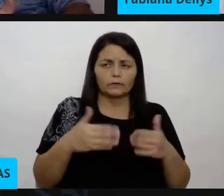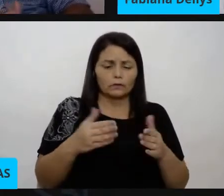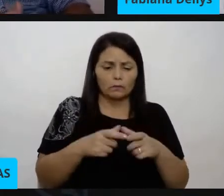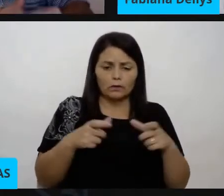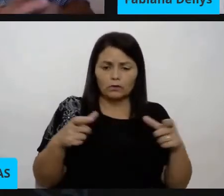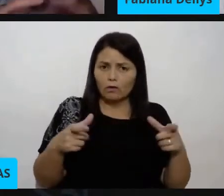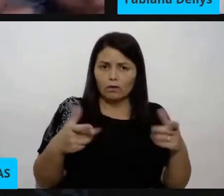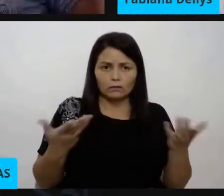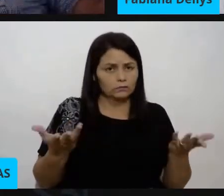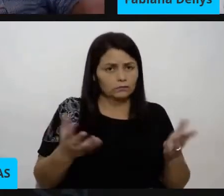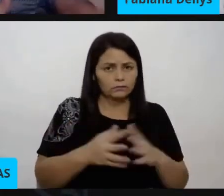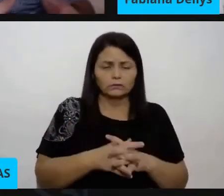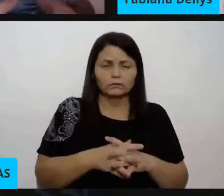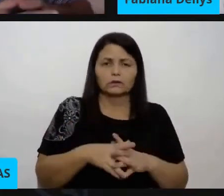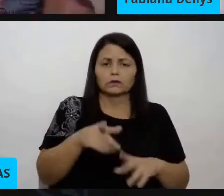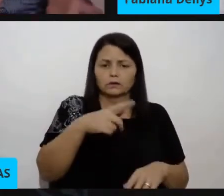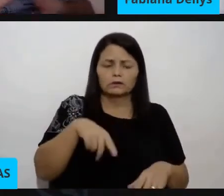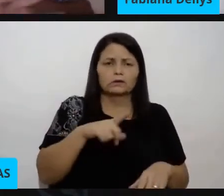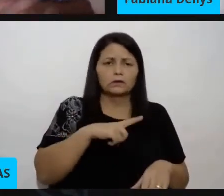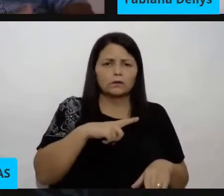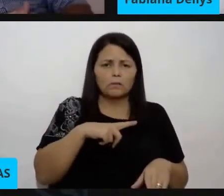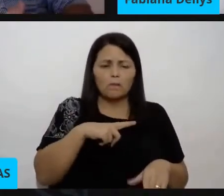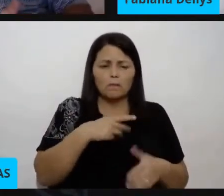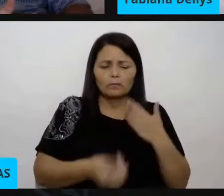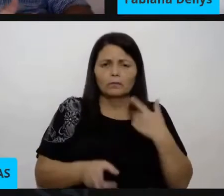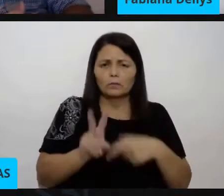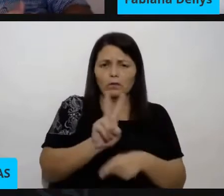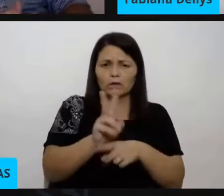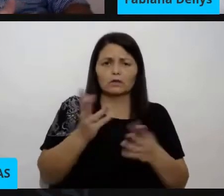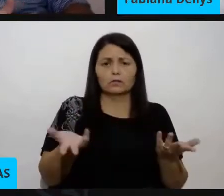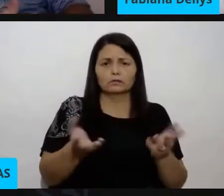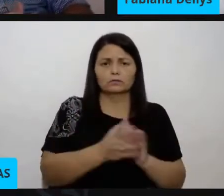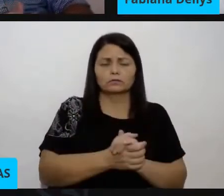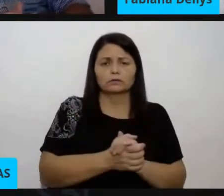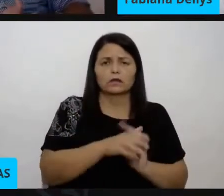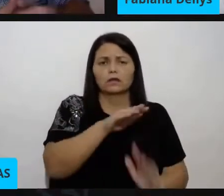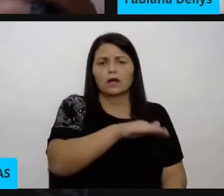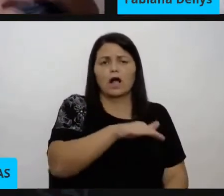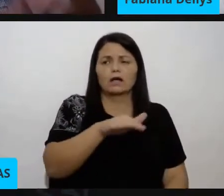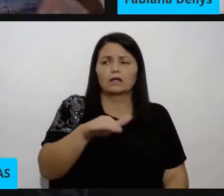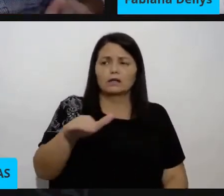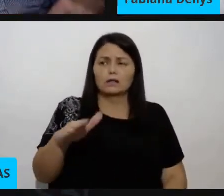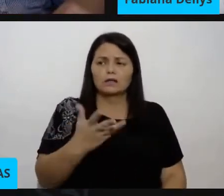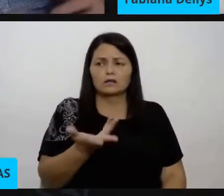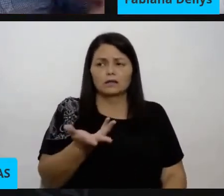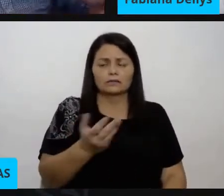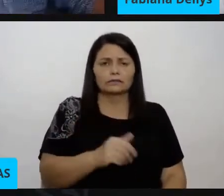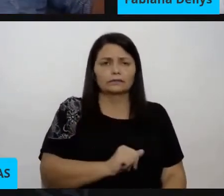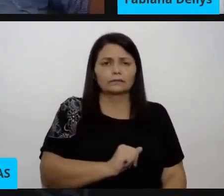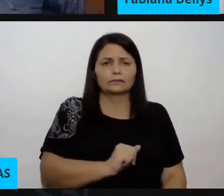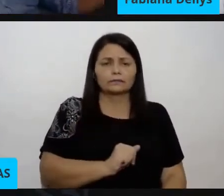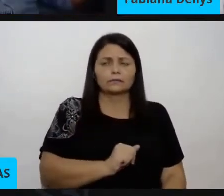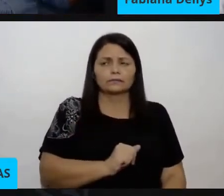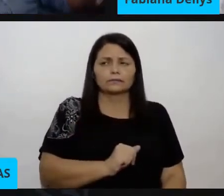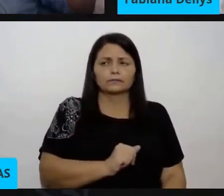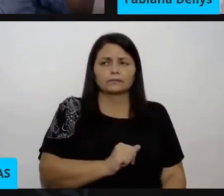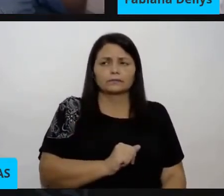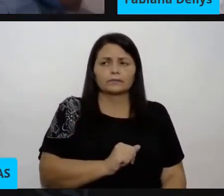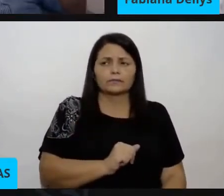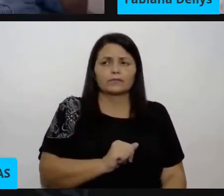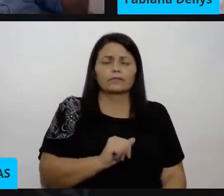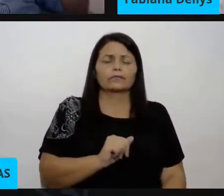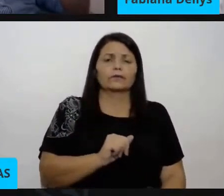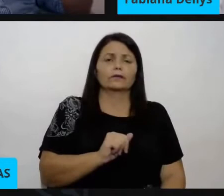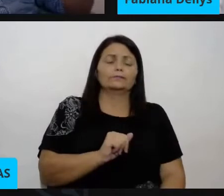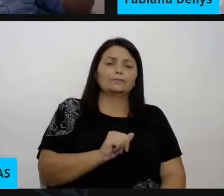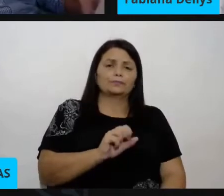Aumentou, é óbvio. A gente perdeu um grande fator de proteção. Pô. A criança... Olha, eu quero falar mais disso. A gente,